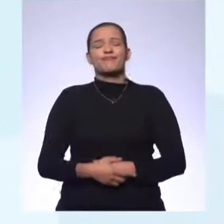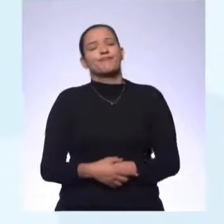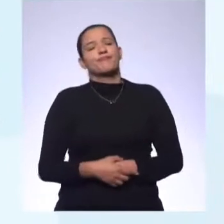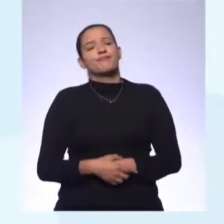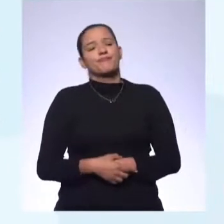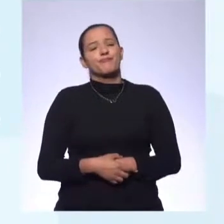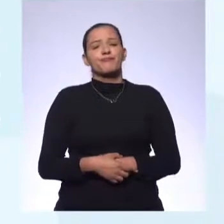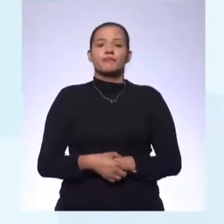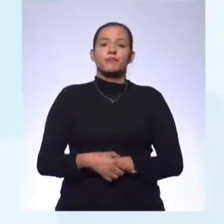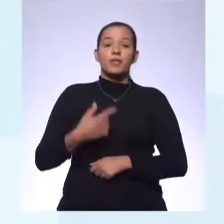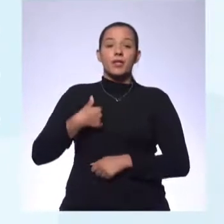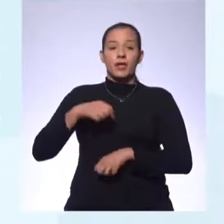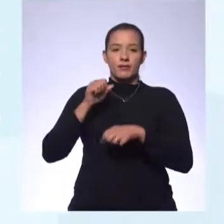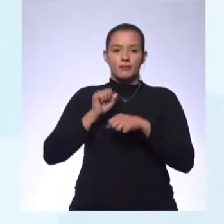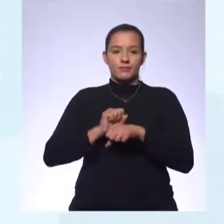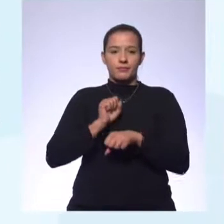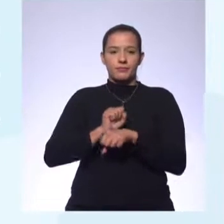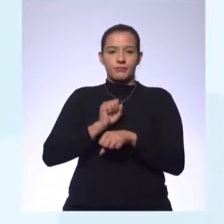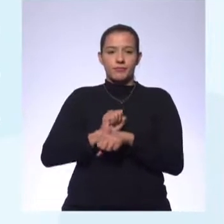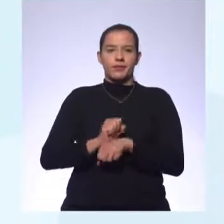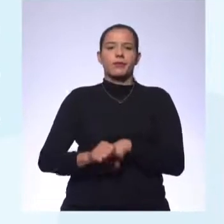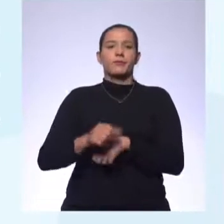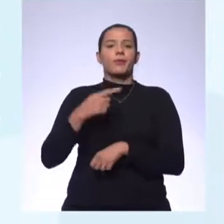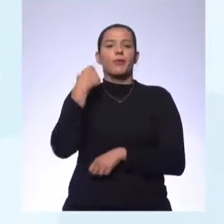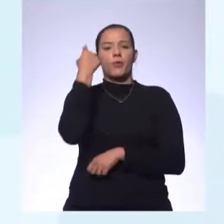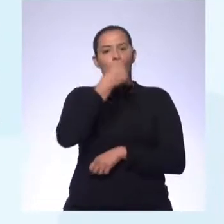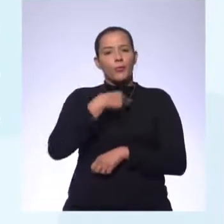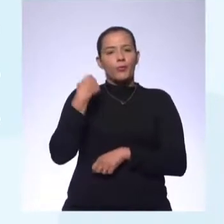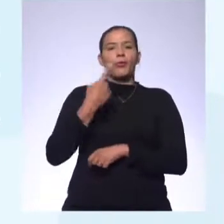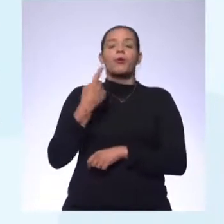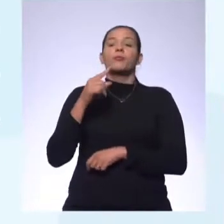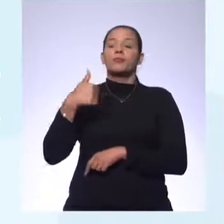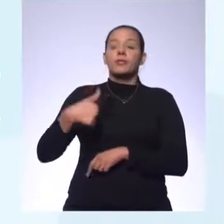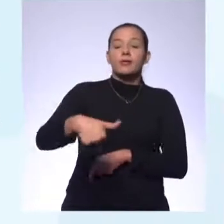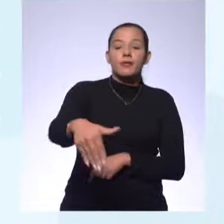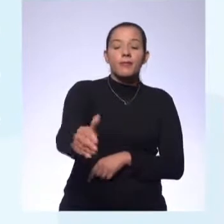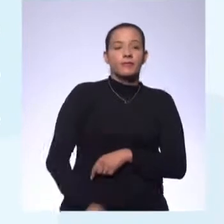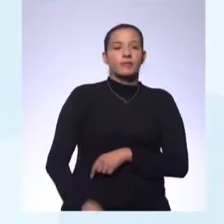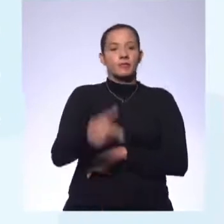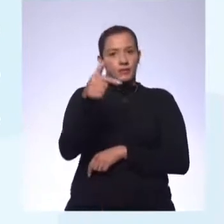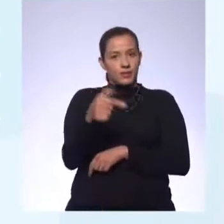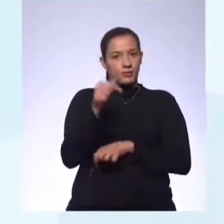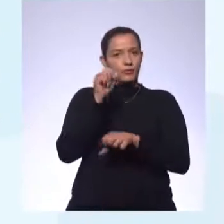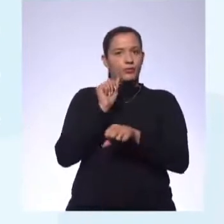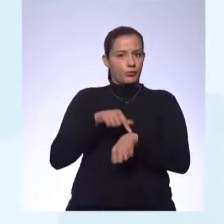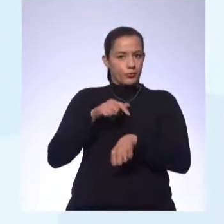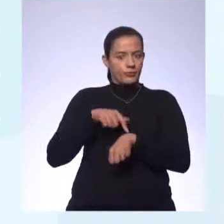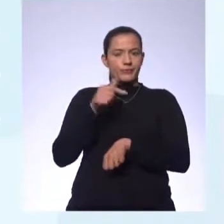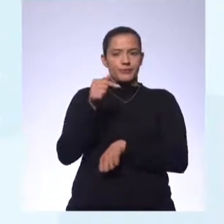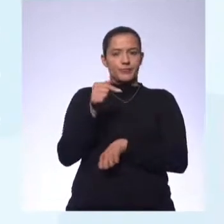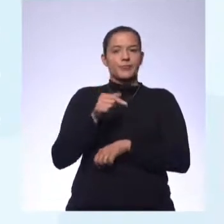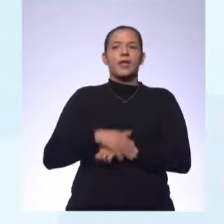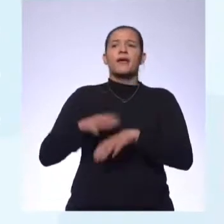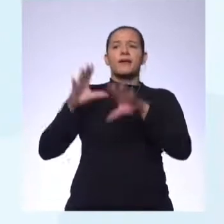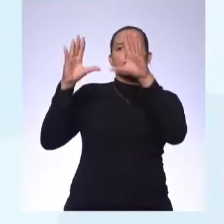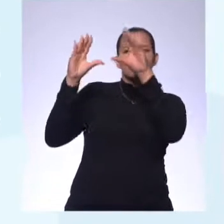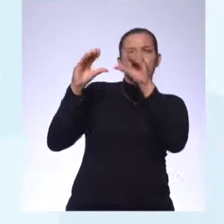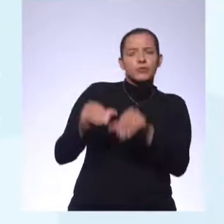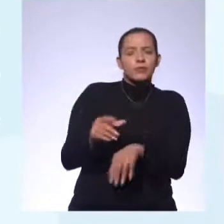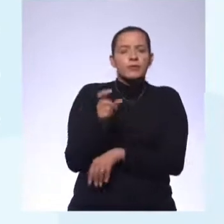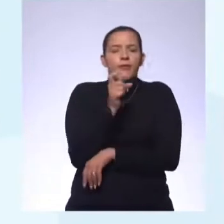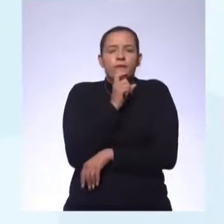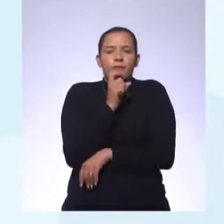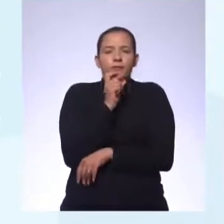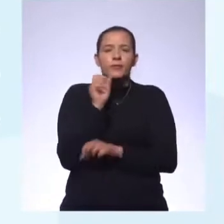Resignei-me e esperei pelo ônibus de 7 horas. Anoiteceu. Fazia uma noite de inverno fresca e